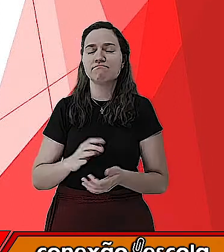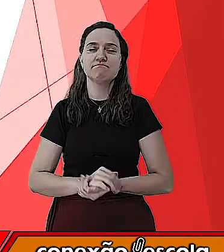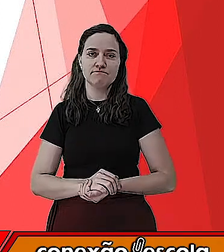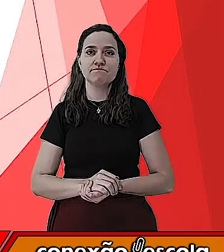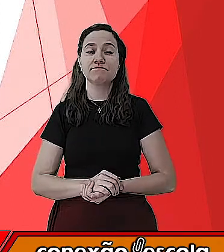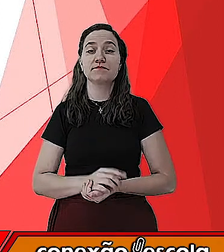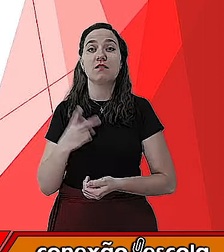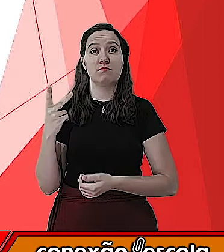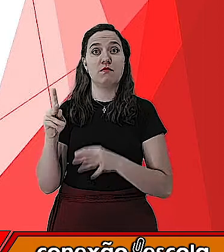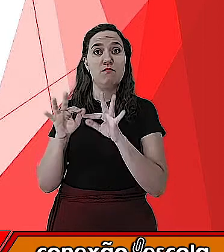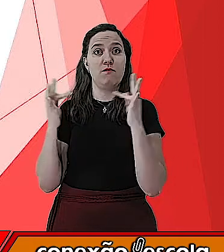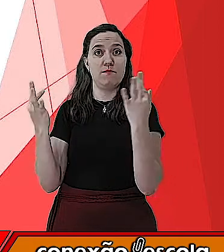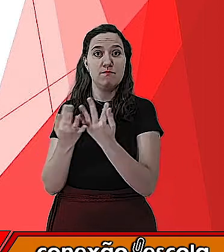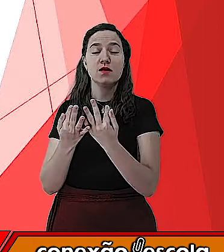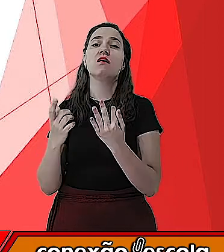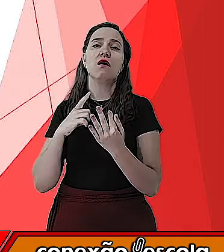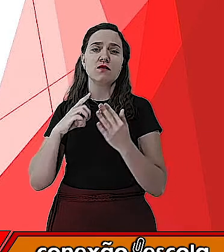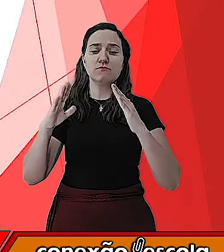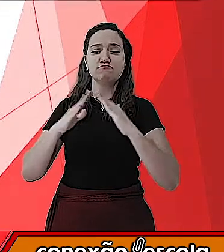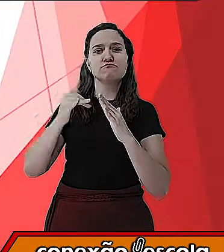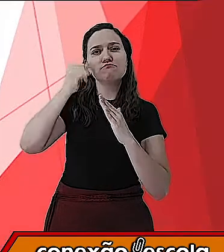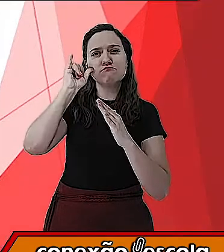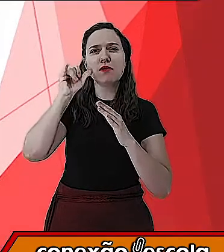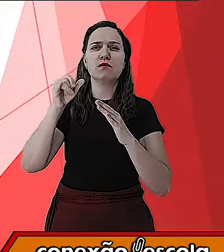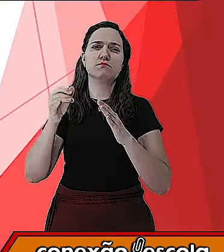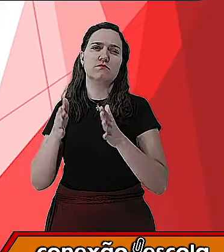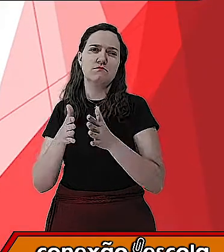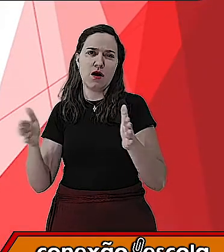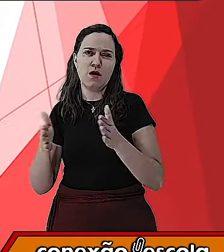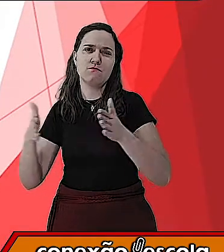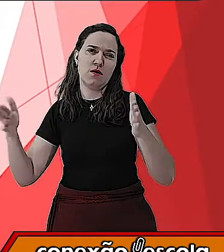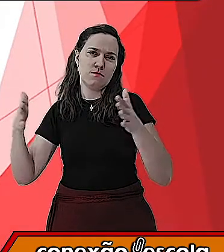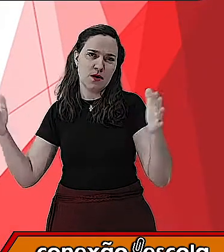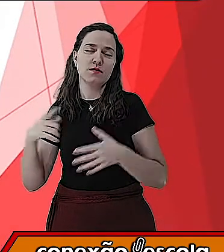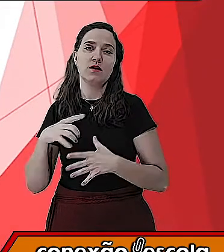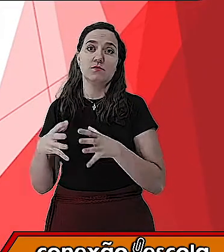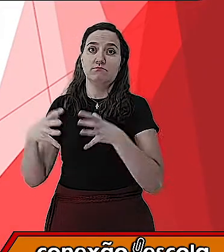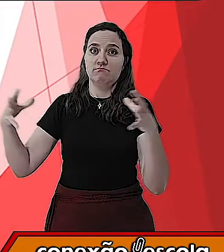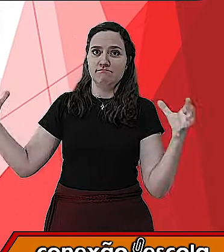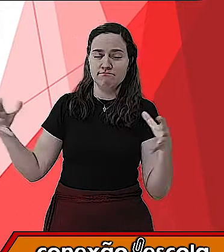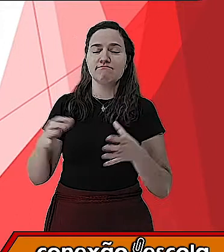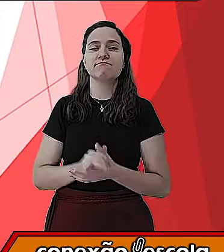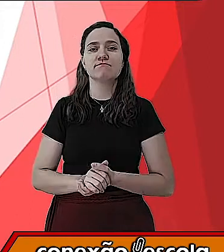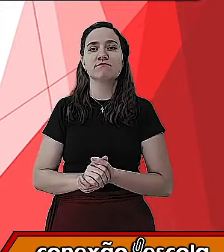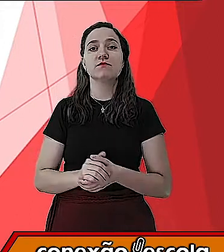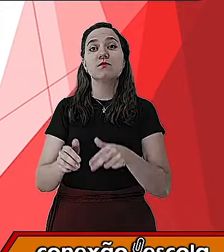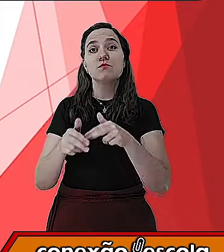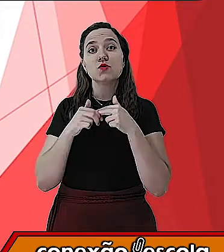as famílias morem em sítio, chácaras e fazendas. Por esse motivo, a